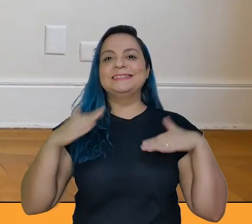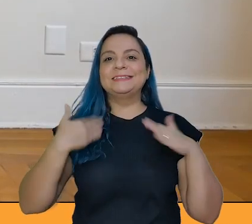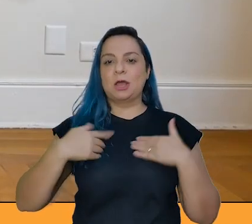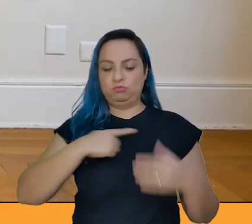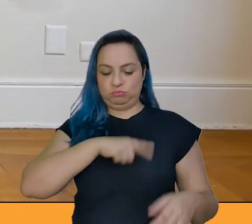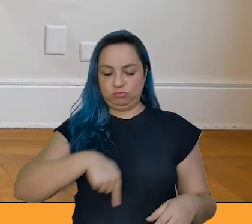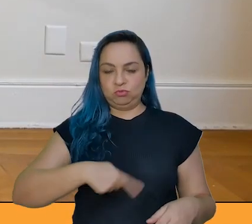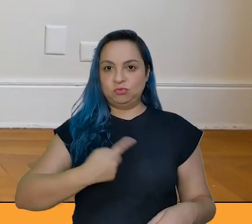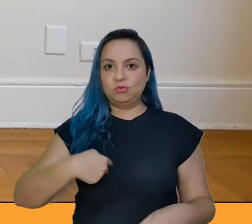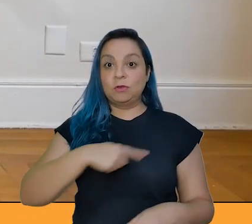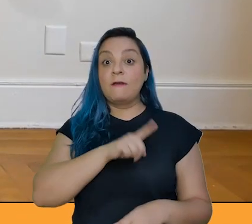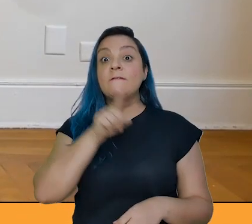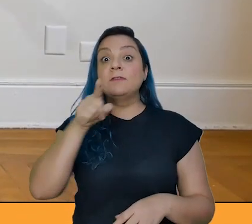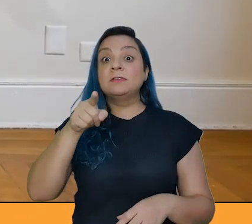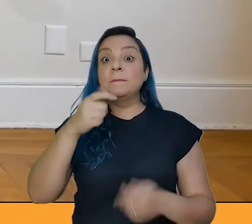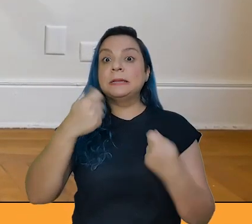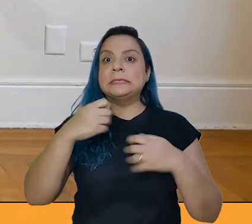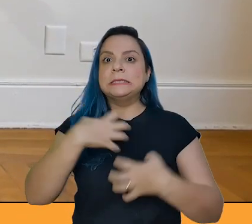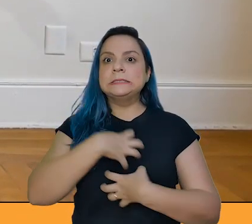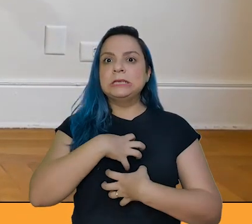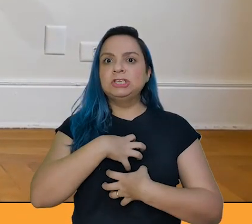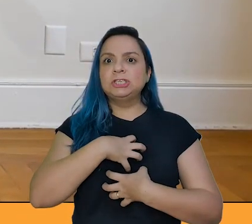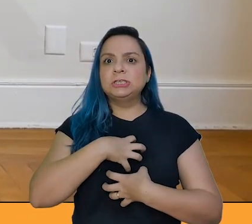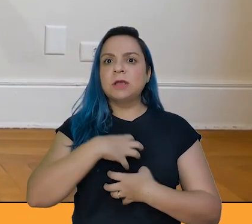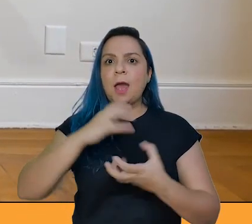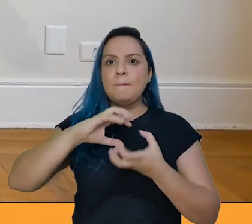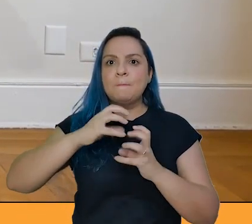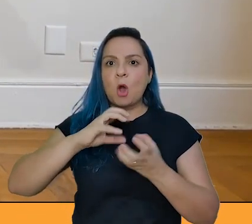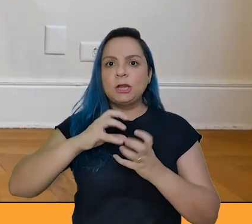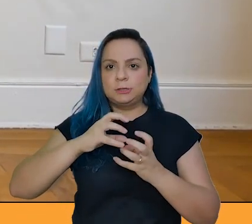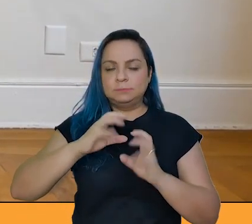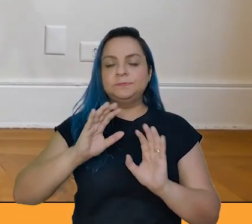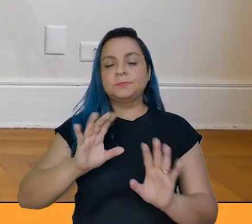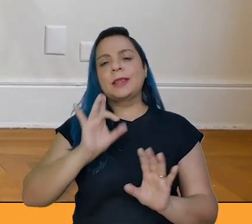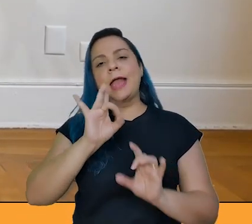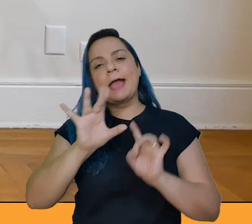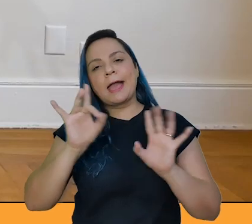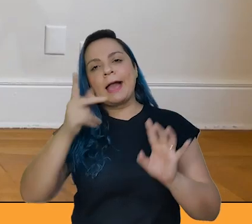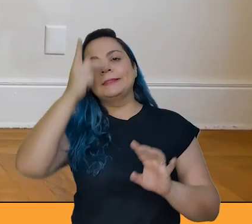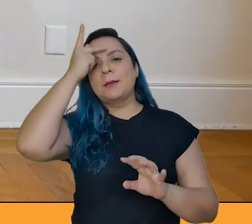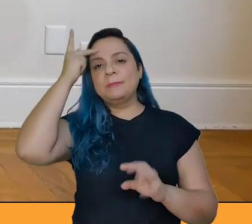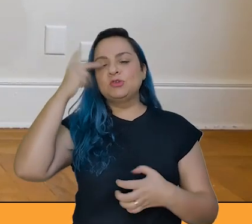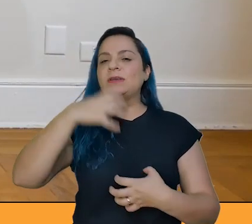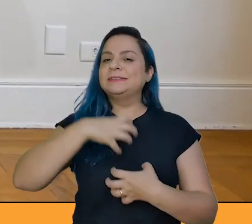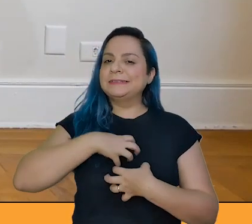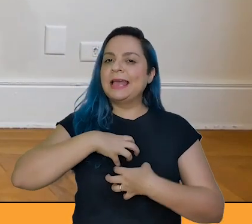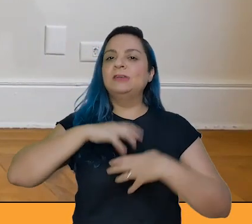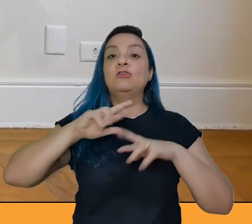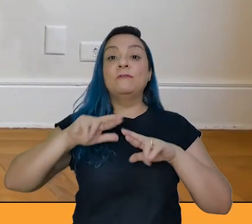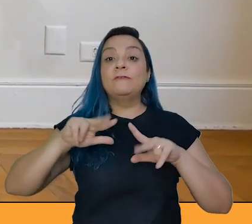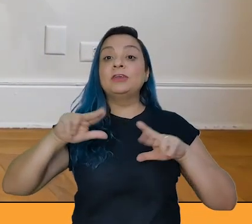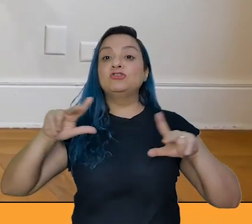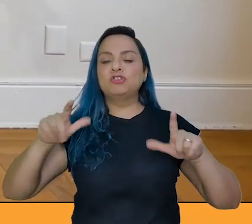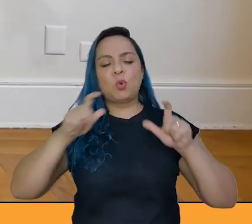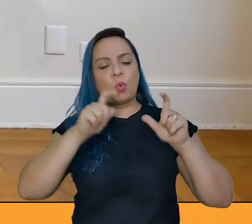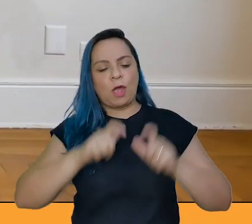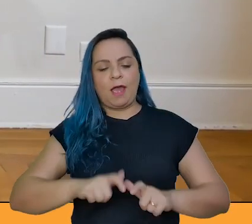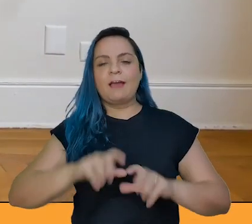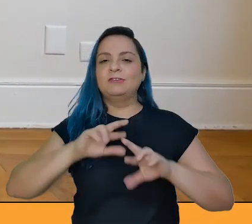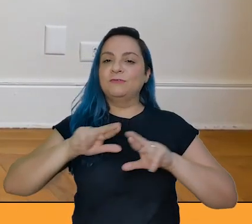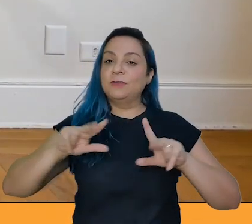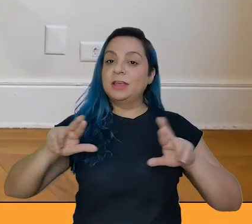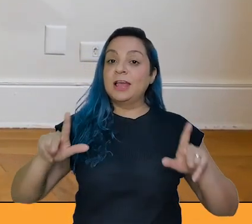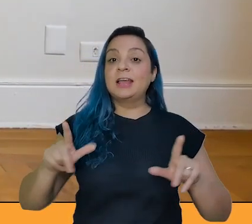precisa sentir aonde essa bolinha está fazendo. Cada pessoa sente essa bolinha de uma forma e em um lugar